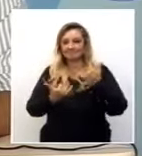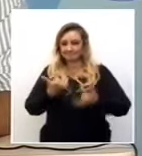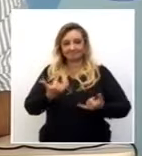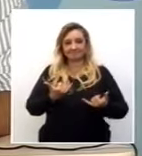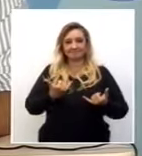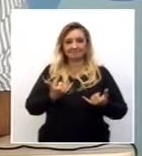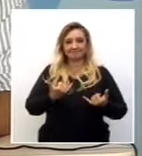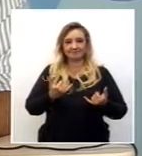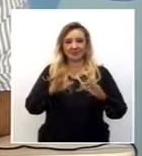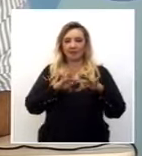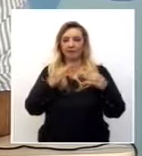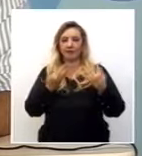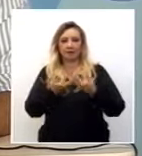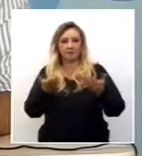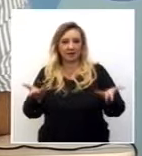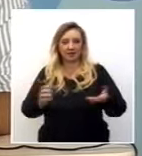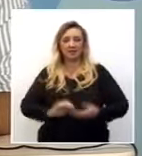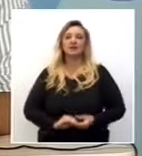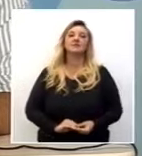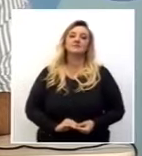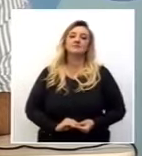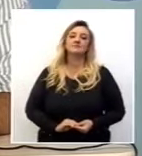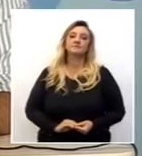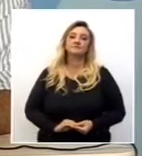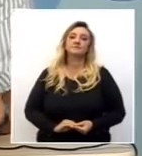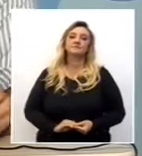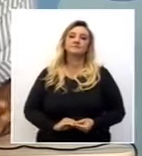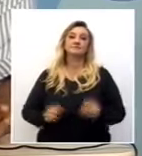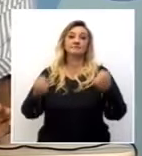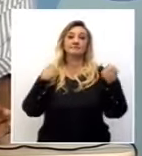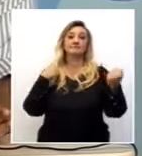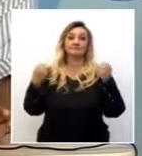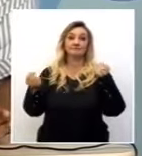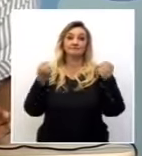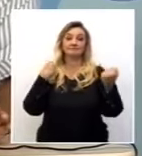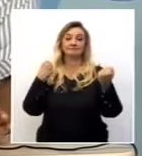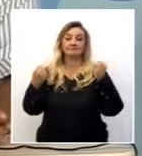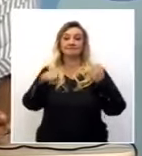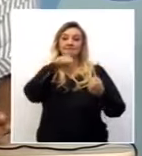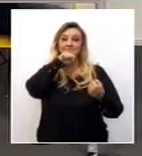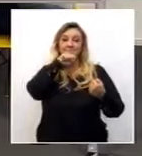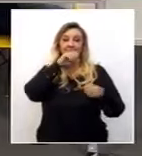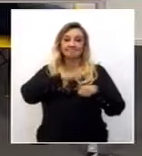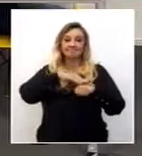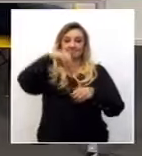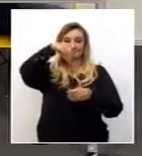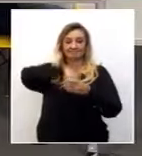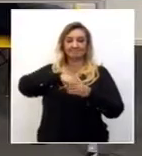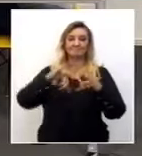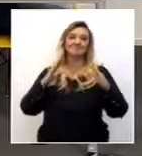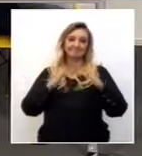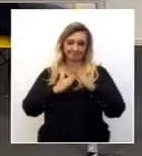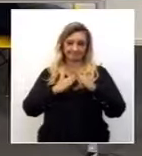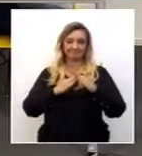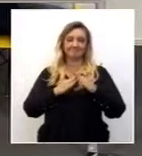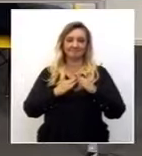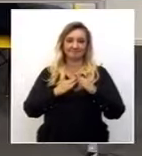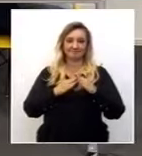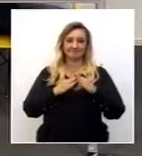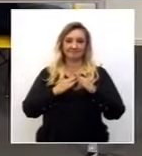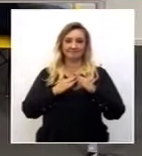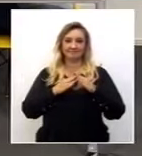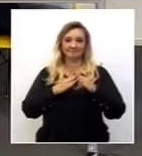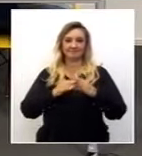com os familiares, né, numa ginástica que a mãe está fazendo em casa, muitos estão aí fazendo